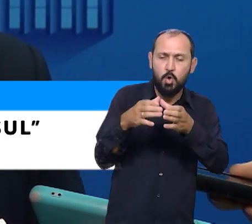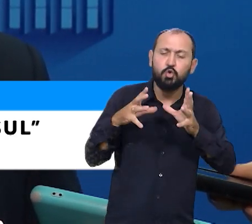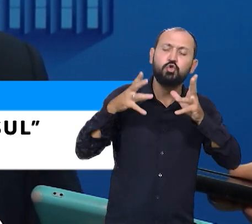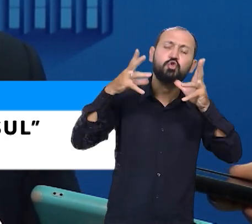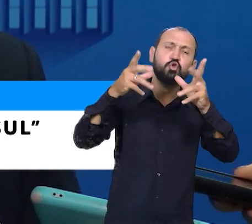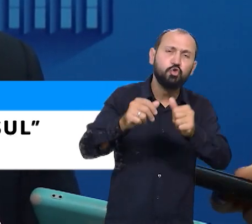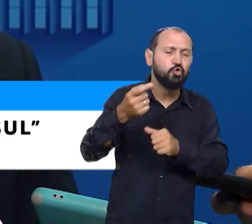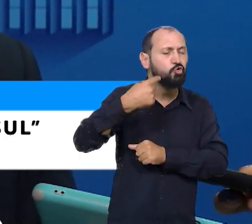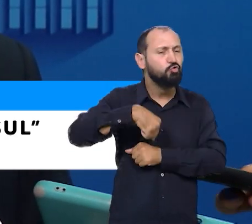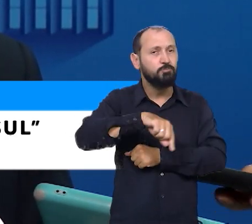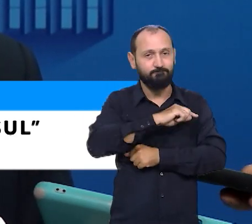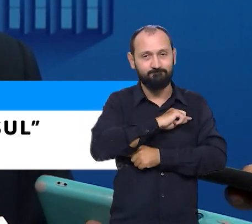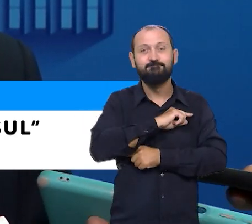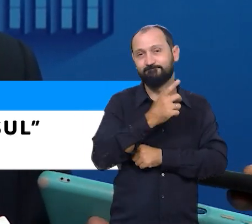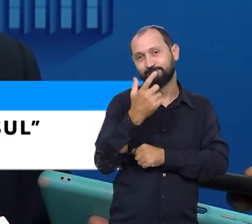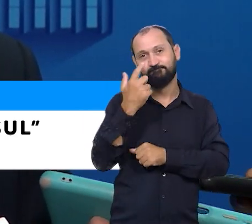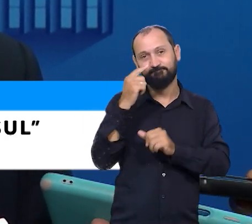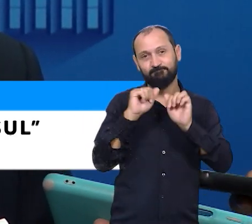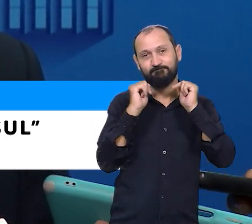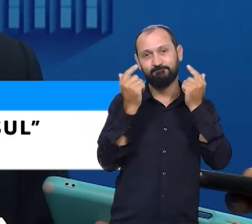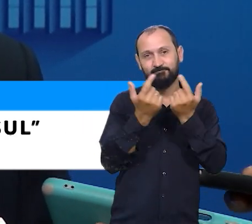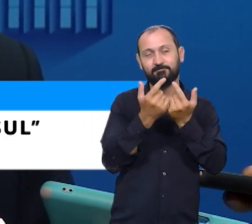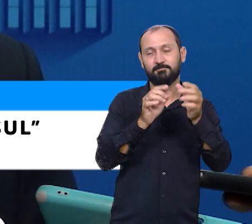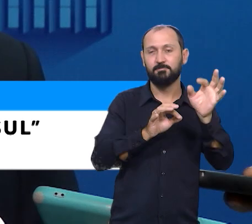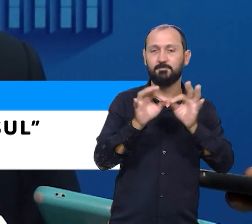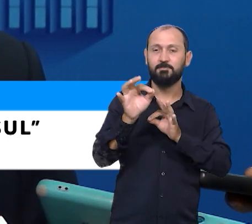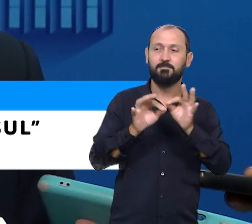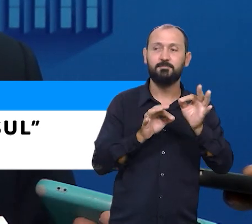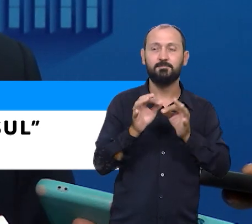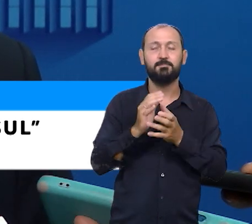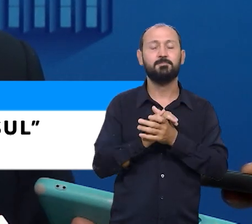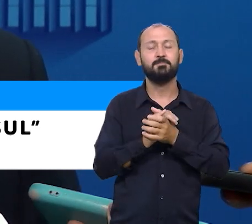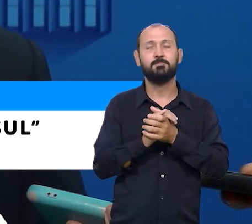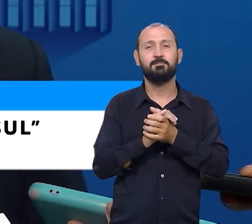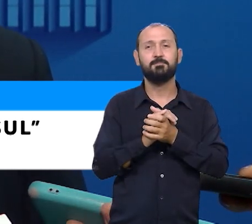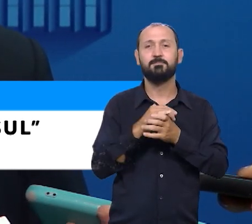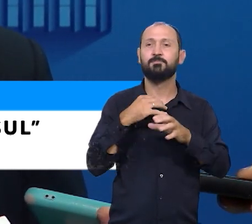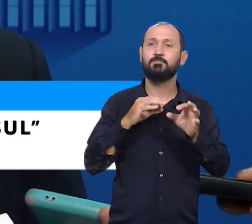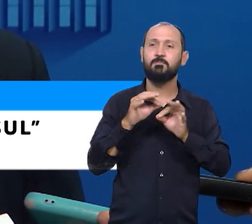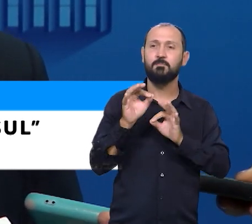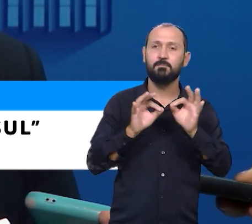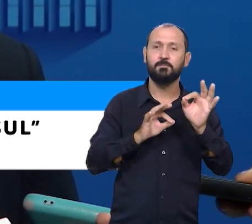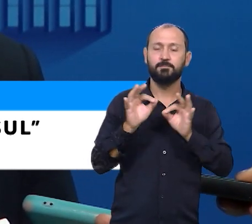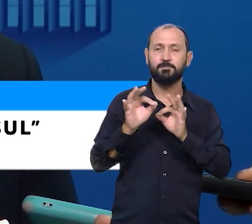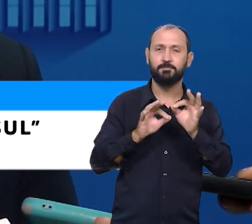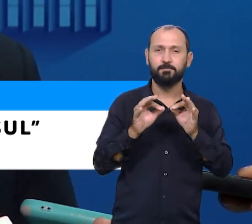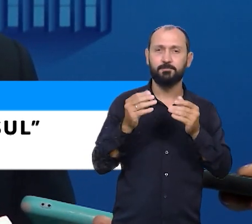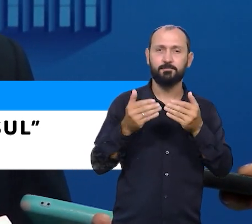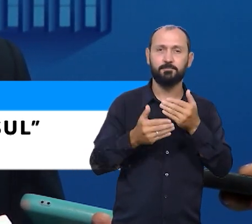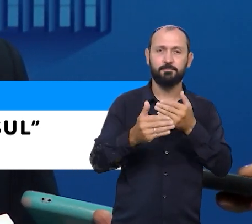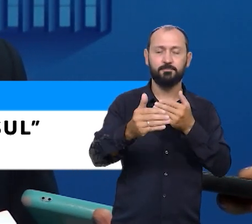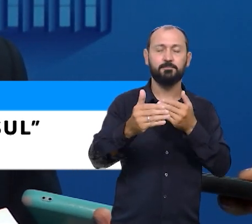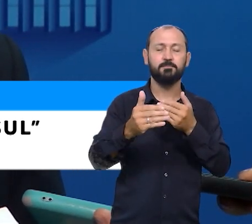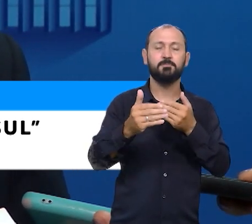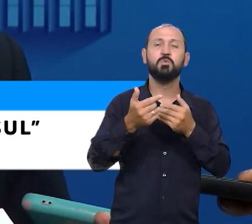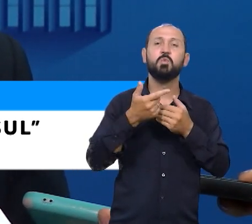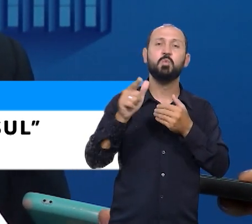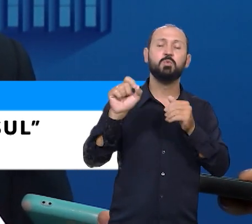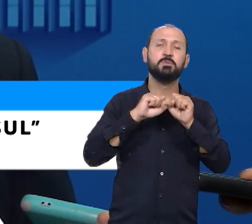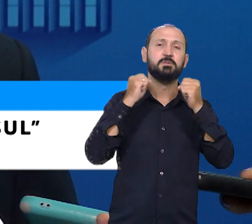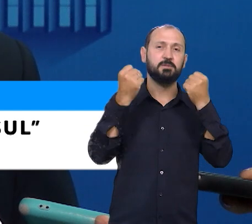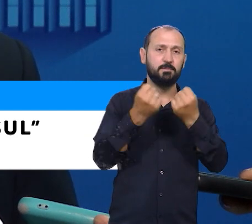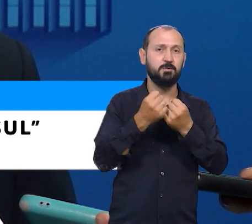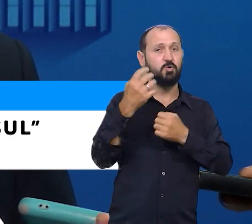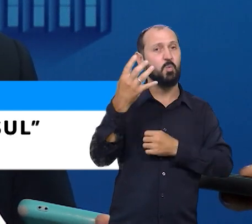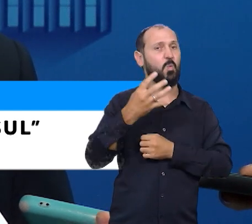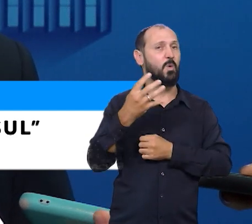da coletividade, de todos nós. E a Assembleia tem feito esses encaminhamentos e hoje, em